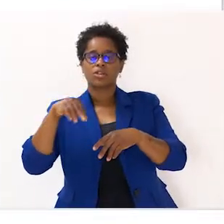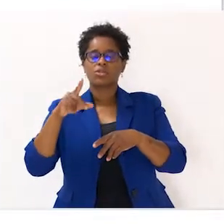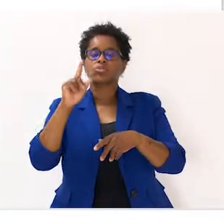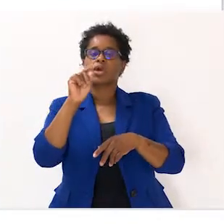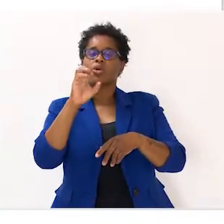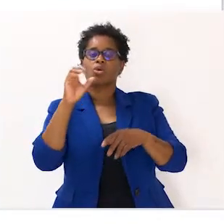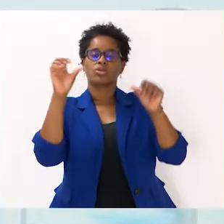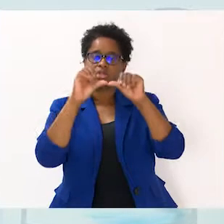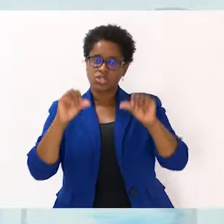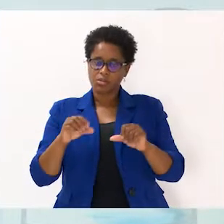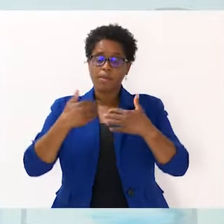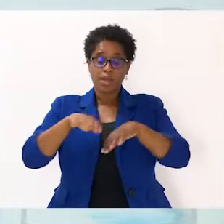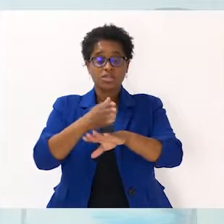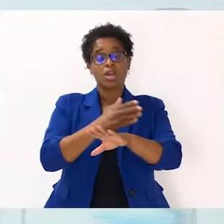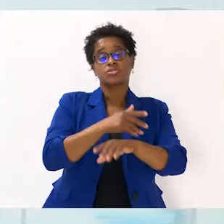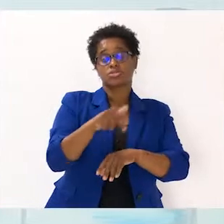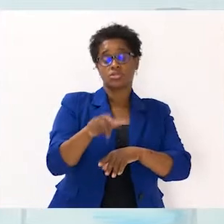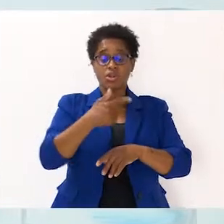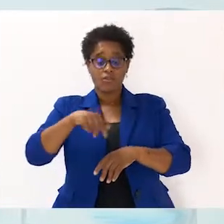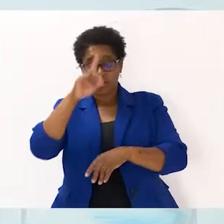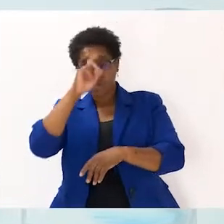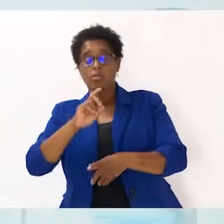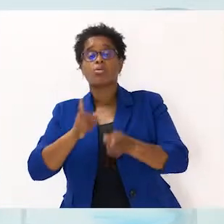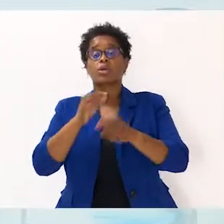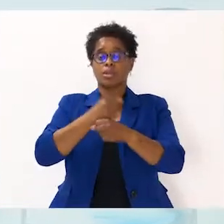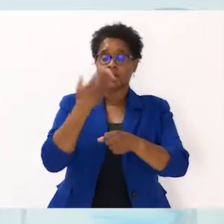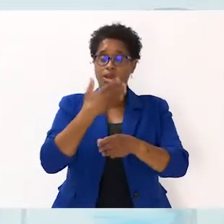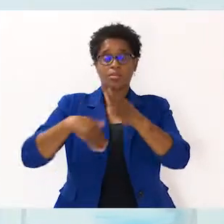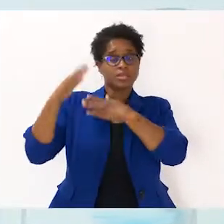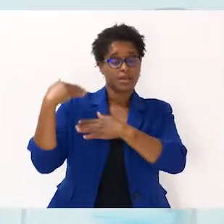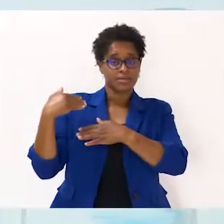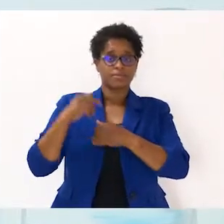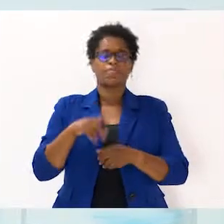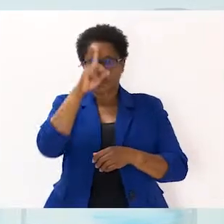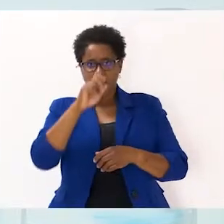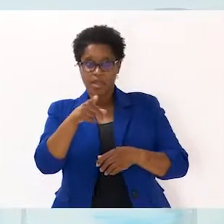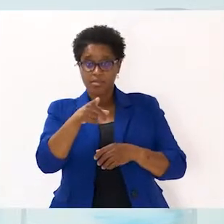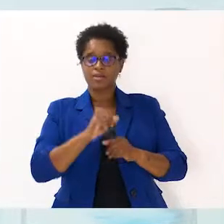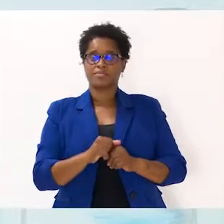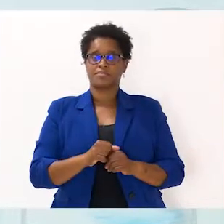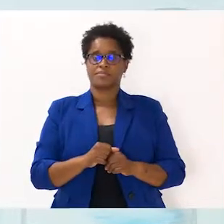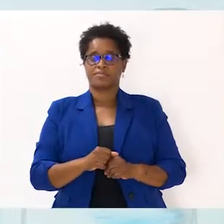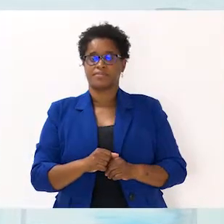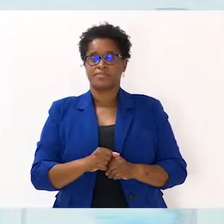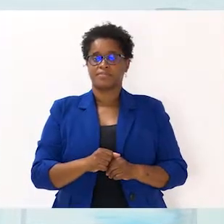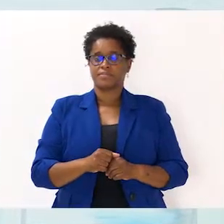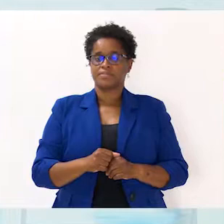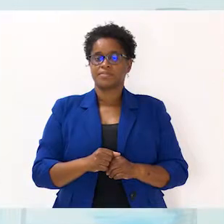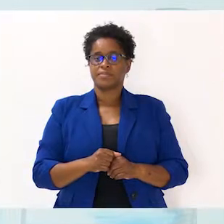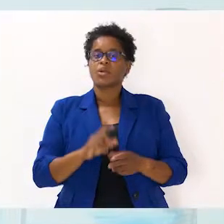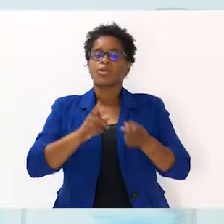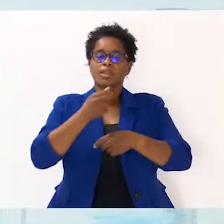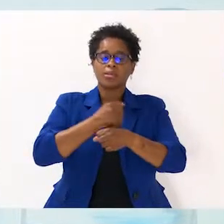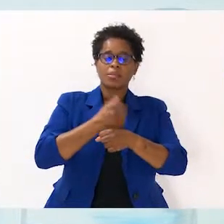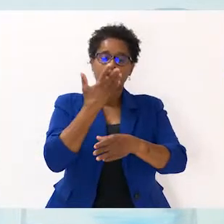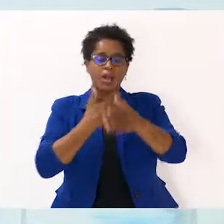ecossistema. Mas antes disso, vamos relembrar o que é que nós vimos na aula passada. Lembram-se? O que é que nós